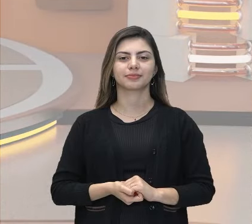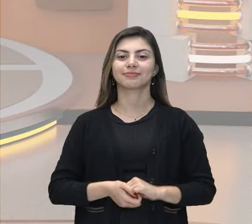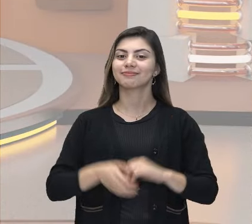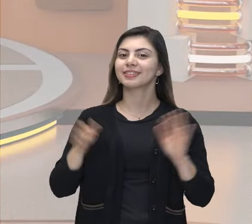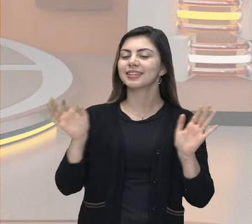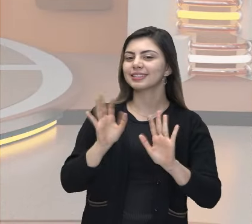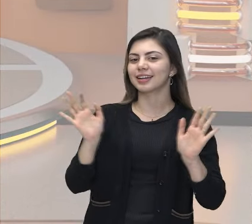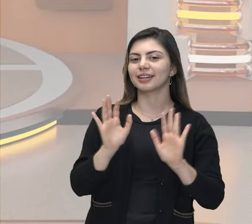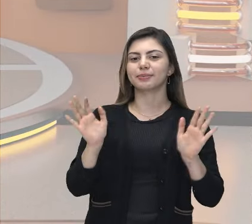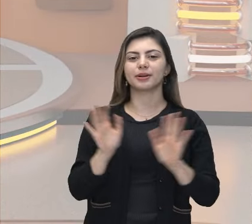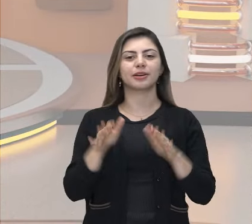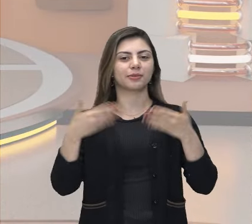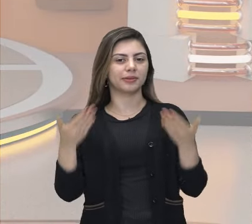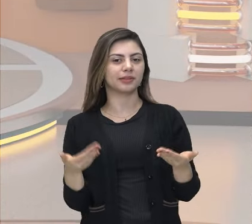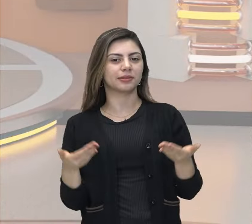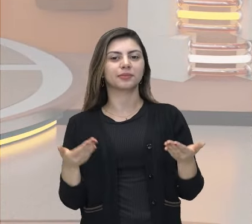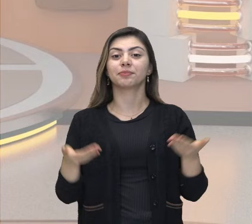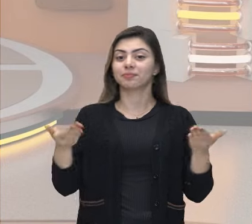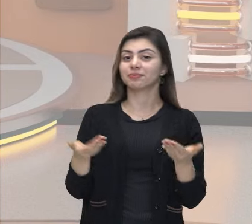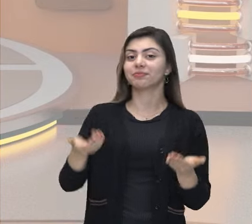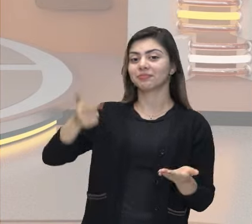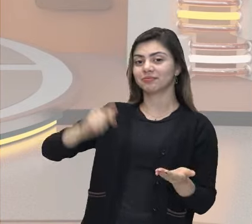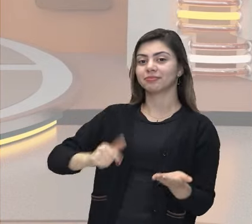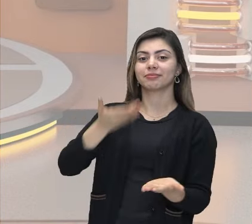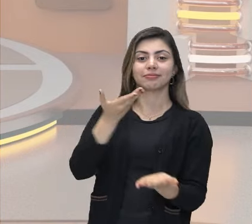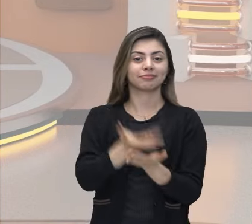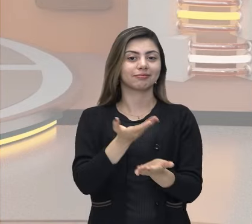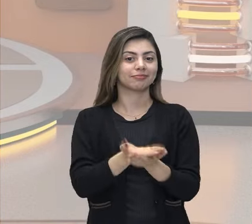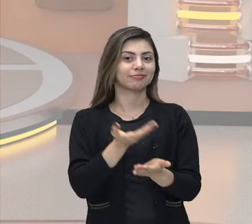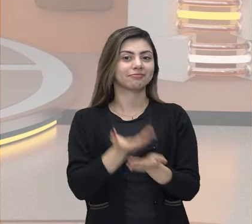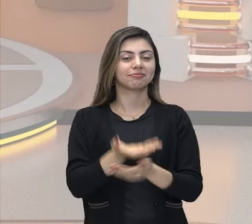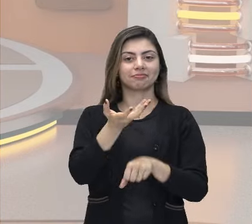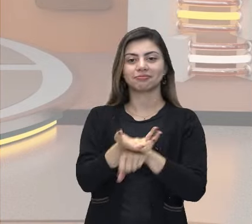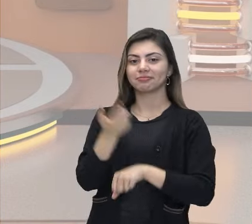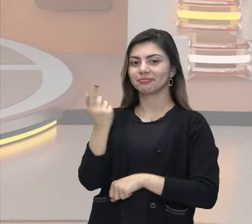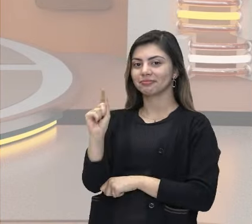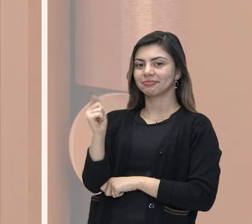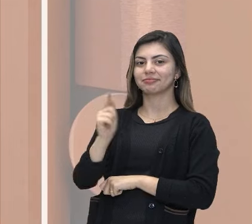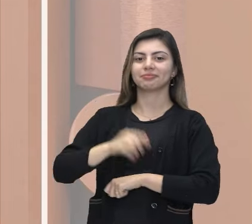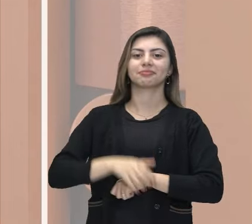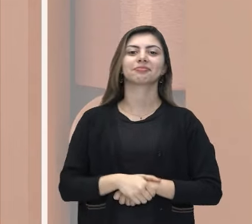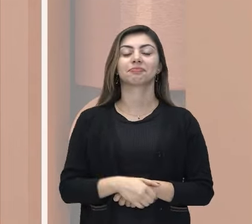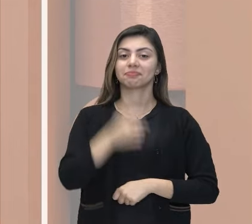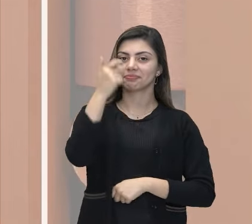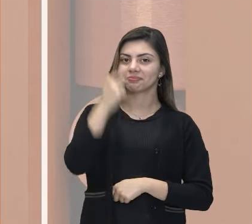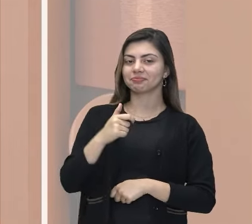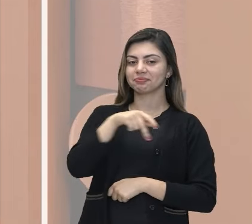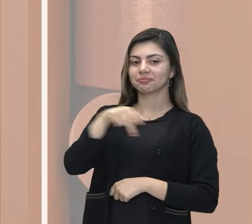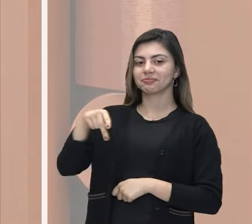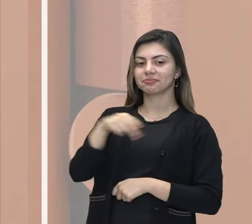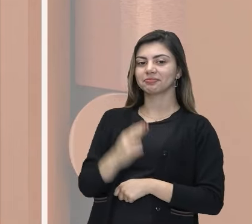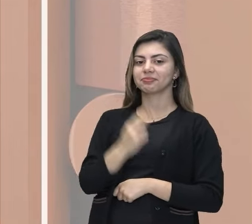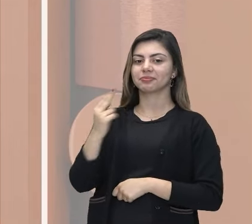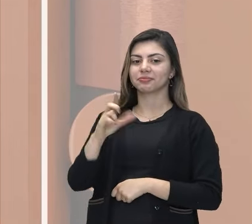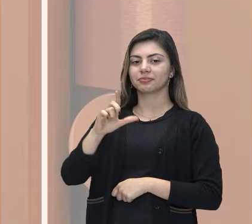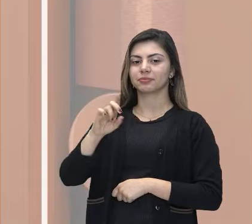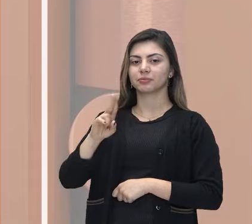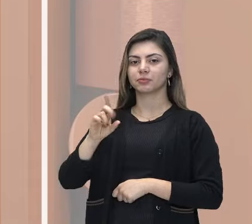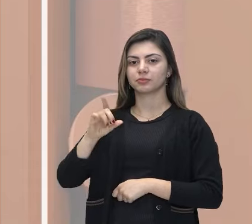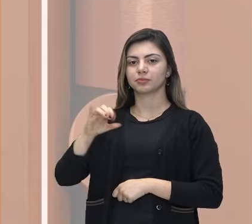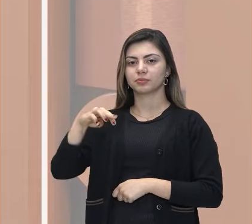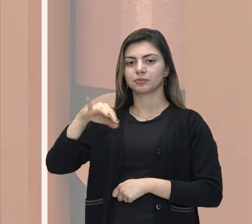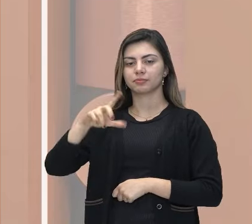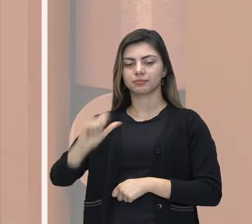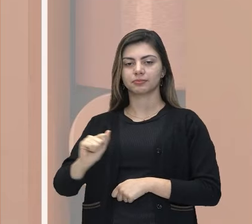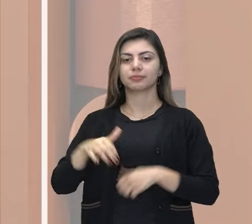Olá a todos vocês, estamos aqui para mais uma aula de Geografia. Eu sou a professora Ludmila